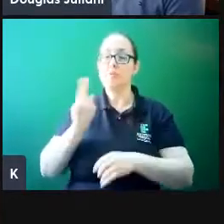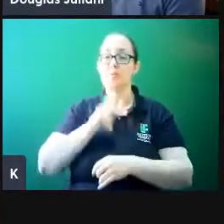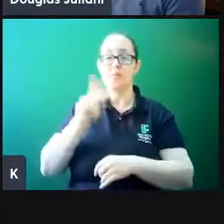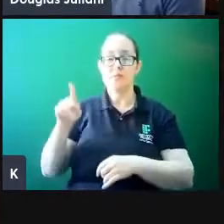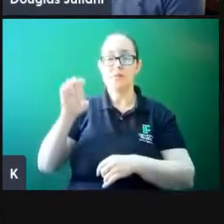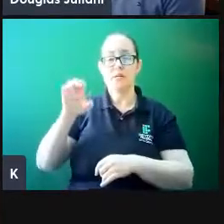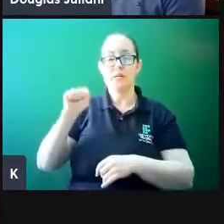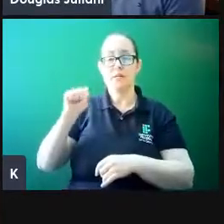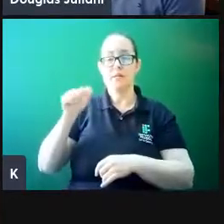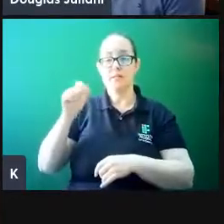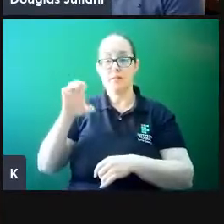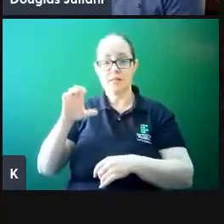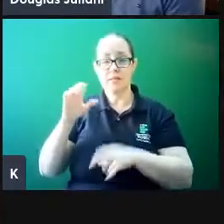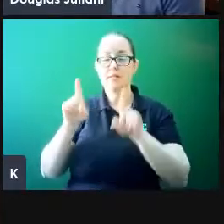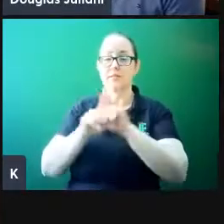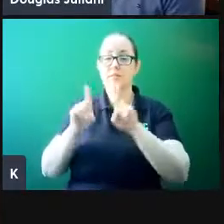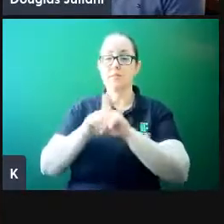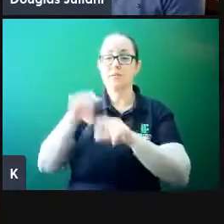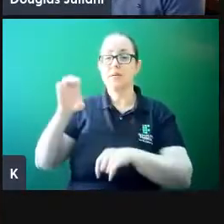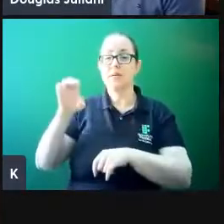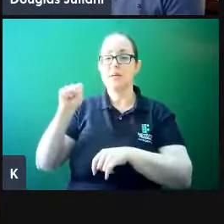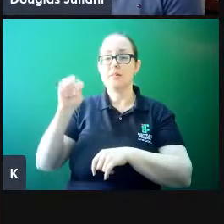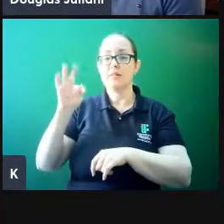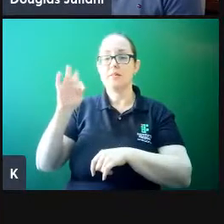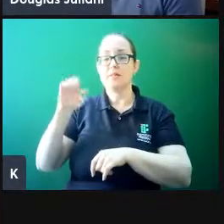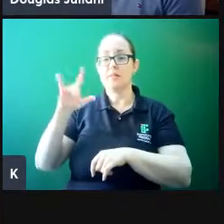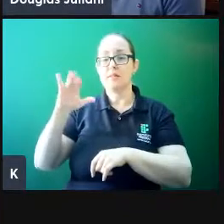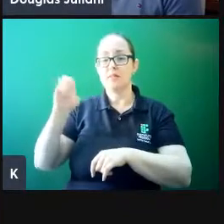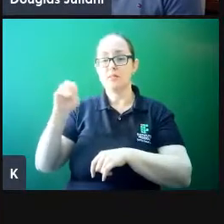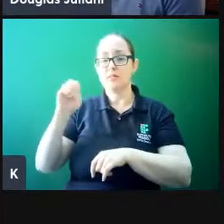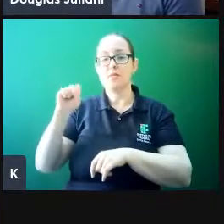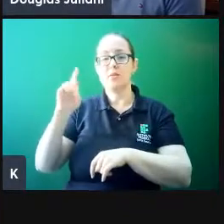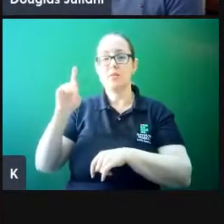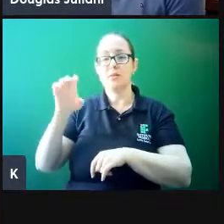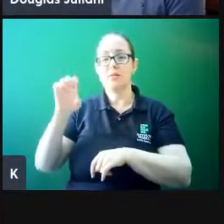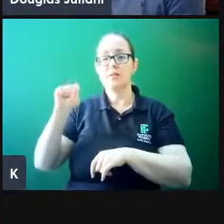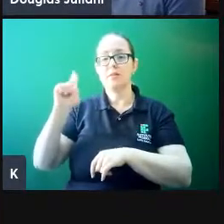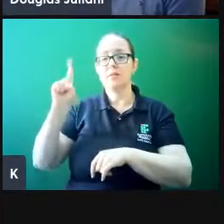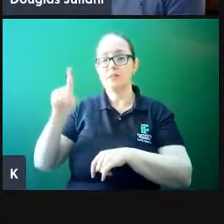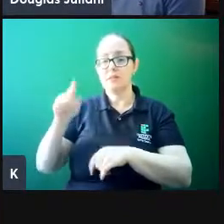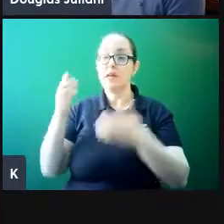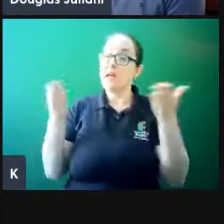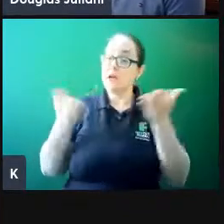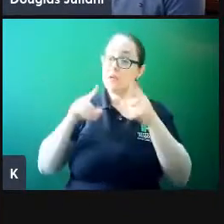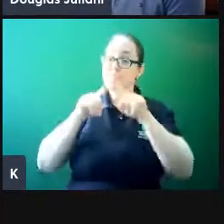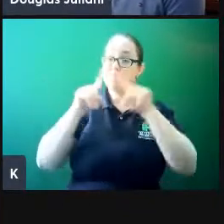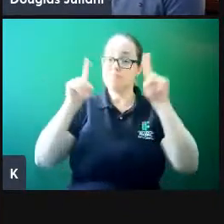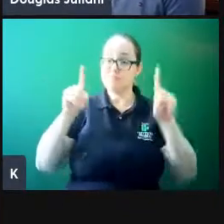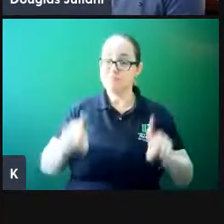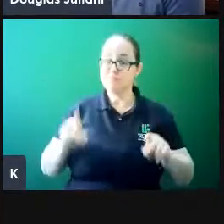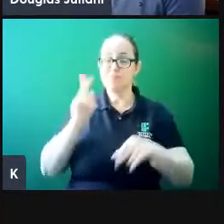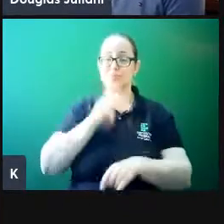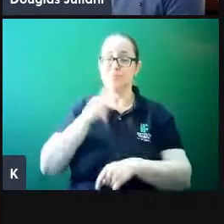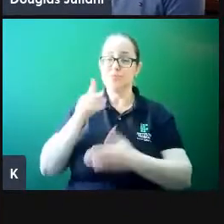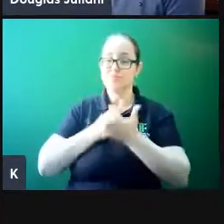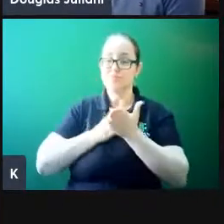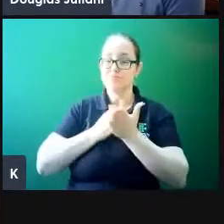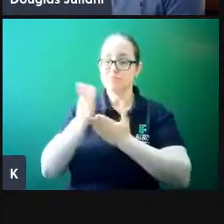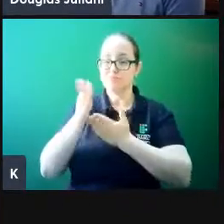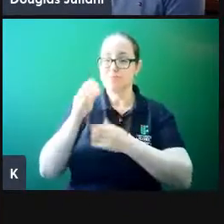Desc e Estácio de Sá. Atualmente, então, é professor efetivo do Instituto Federal.